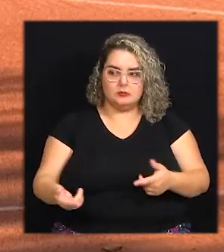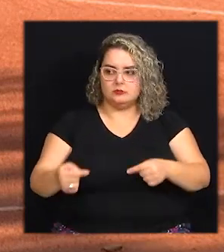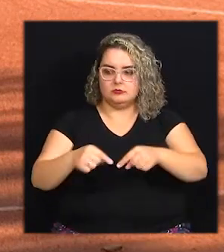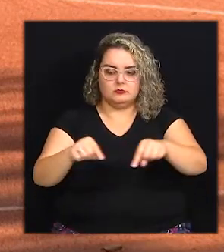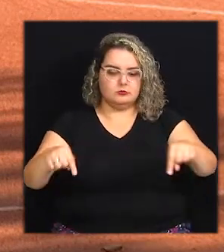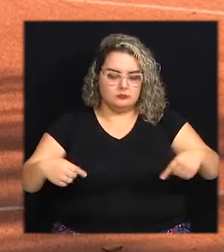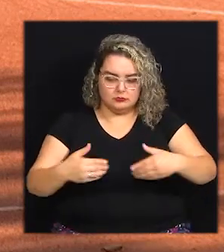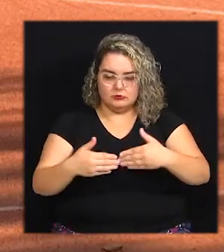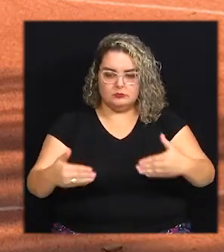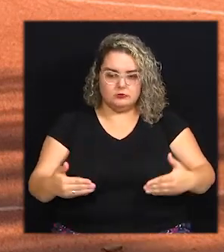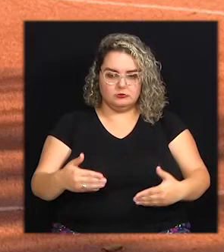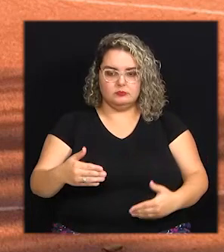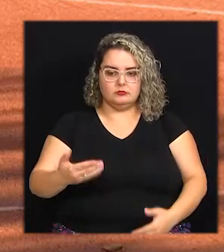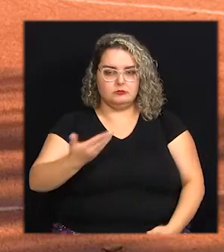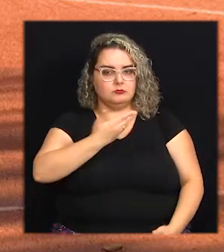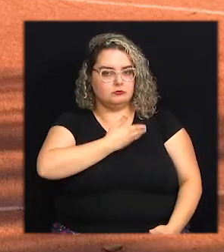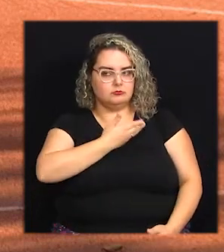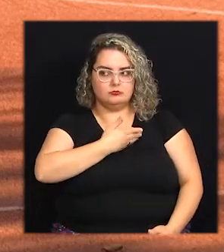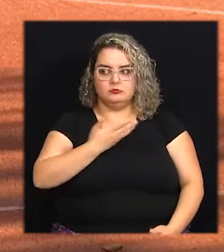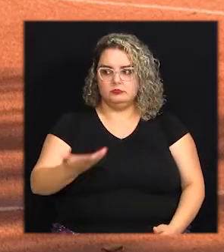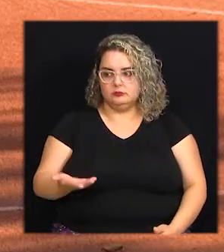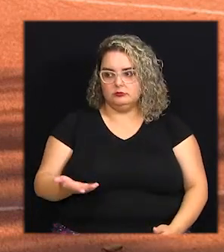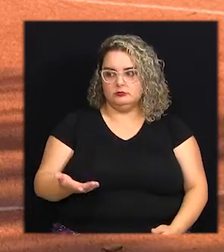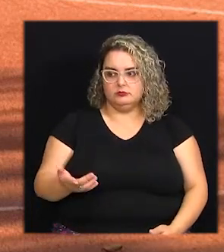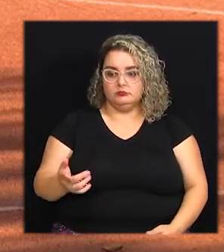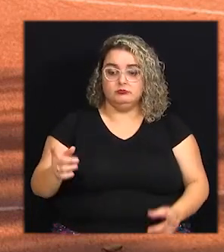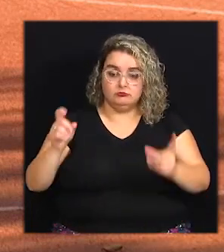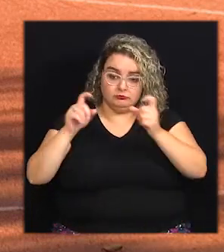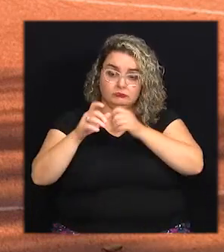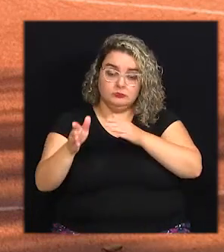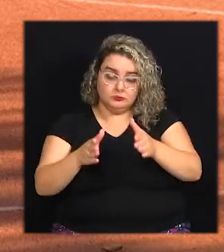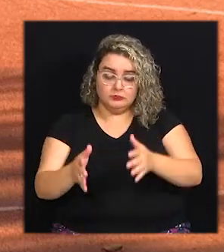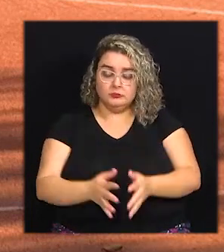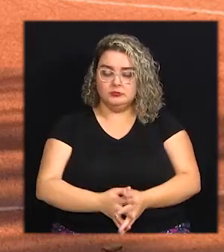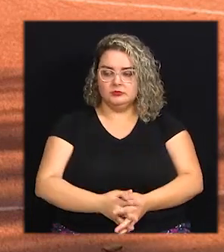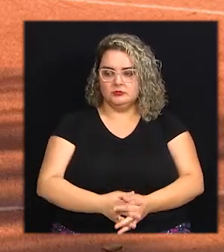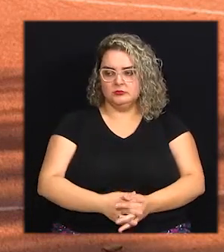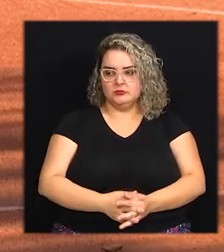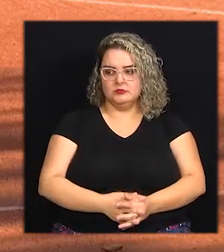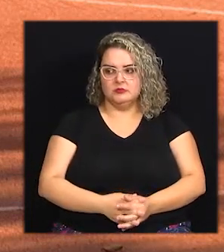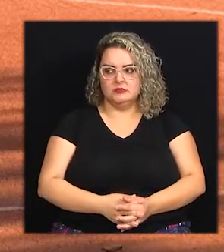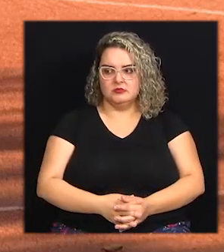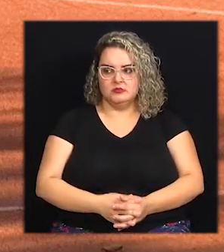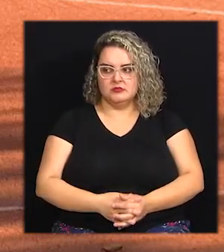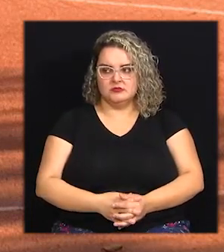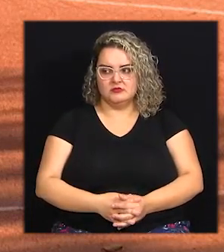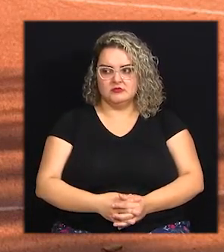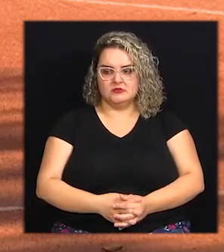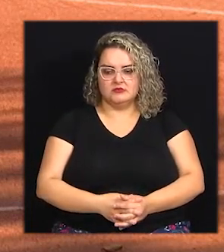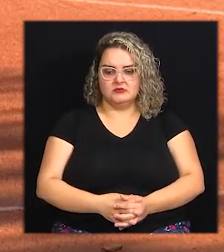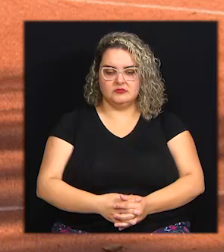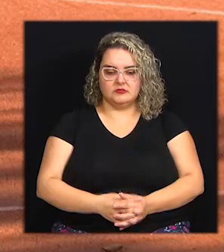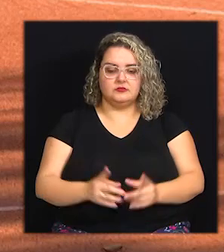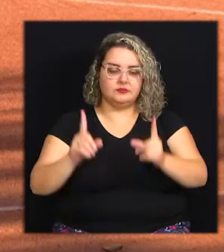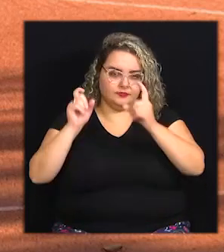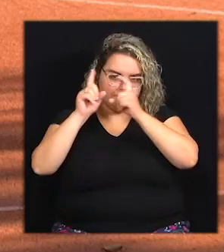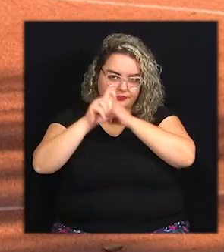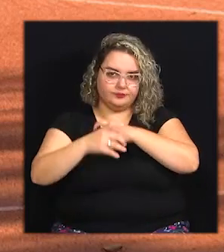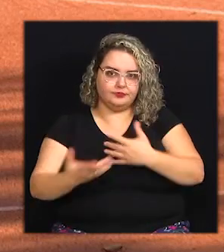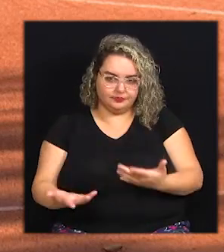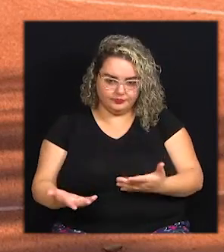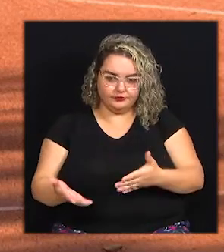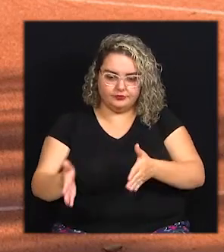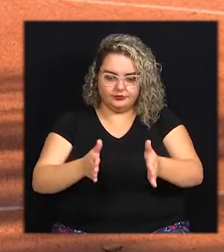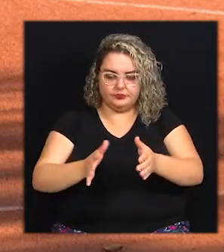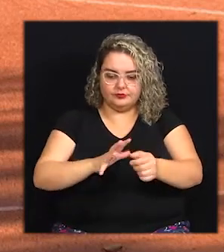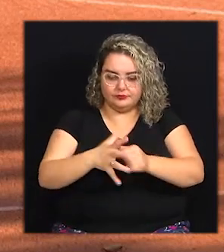amigos, do tipo, para conseguir treinar. Porque foi uma época bem difícil. Sim. E sim, foi bem dura